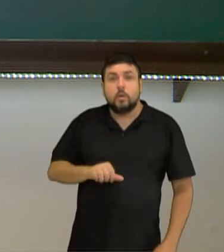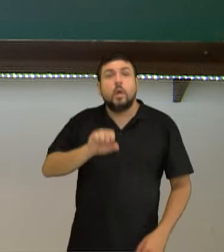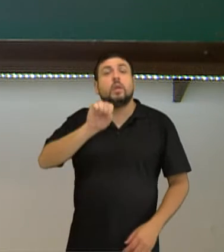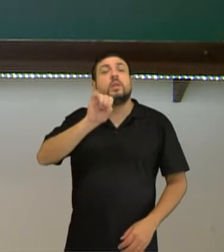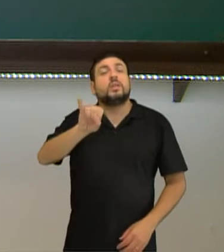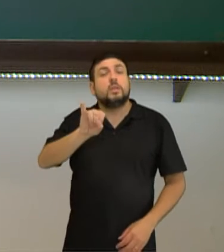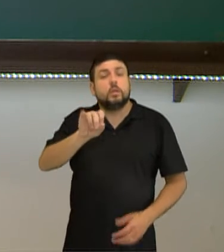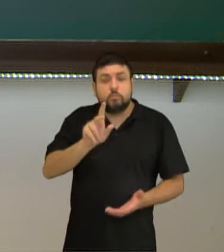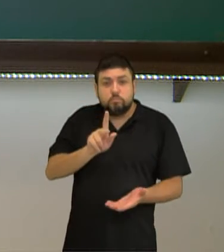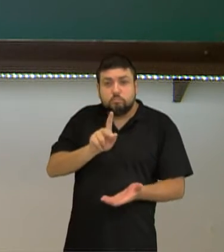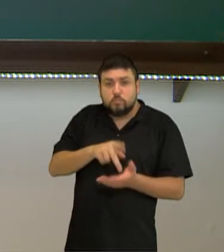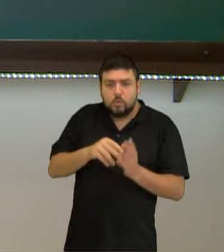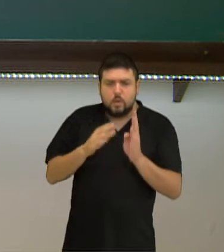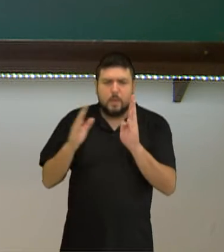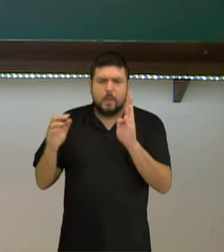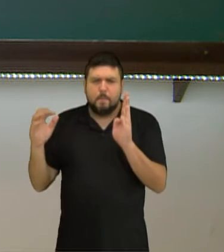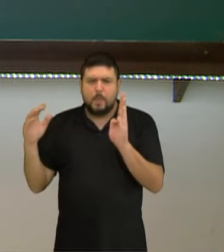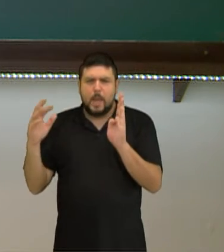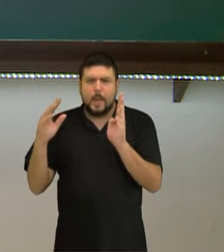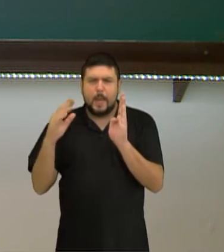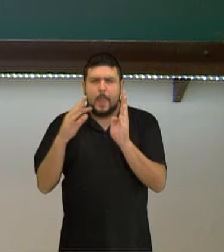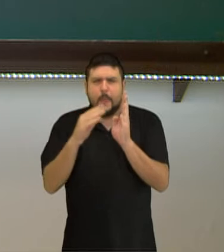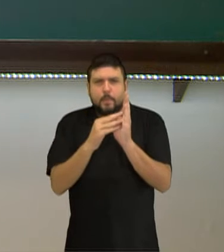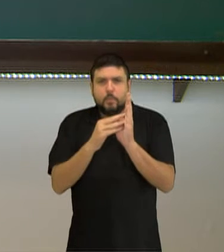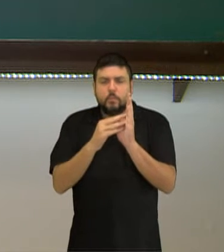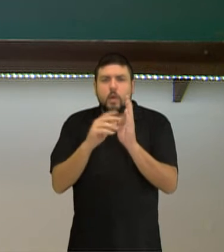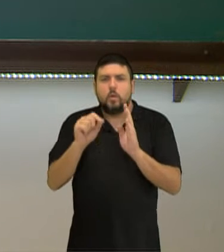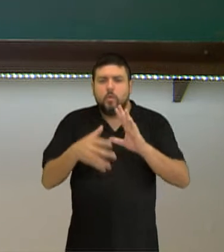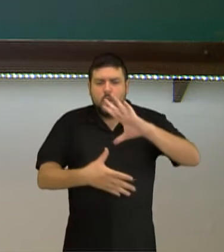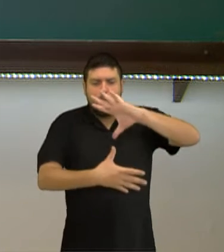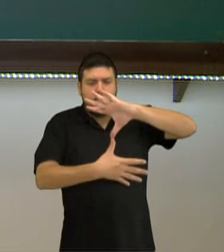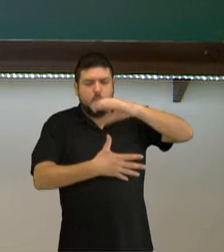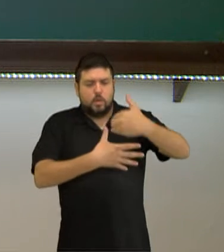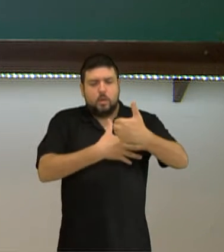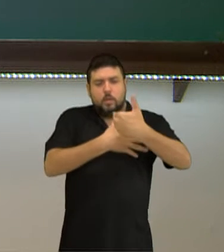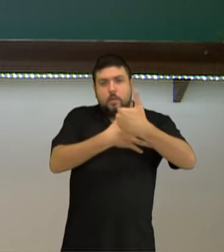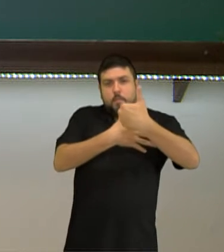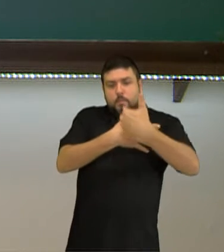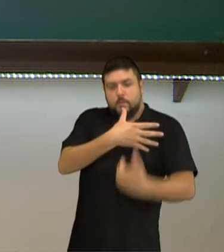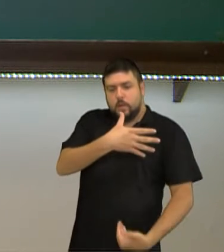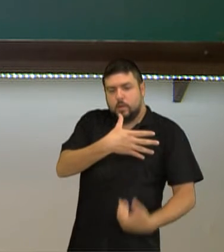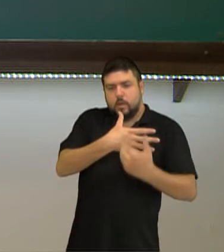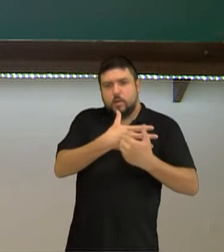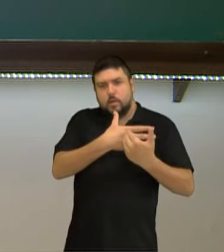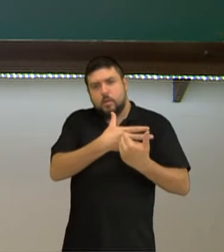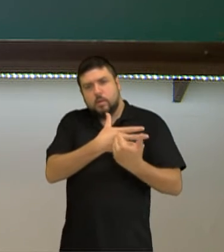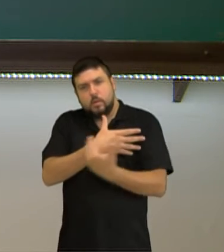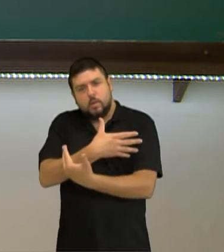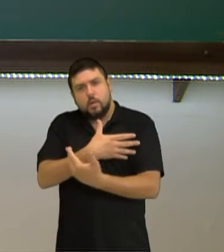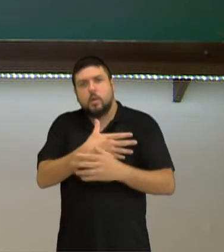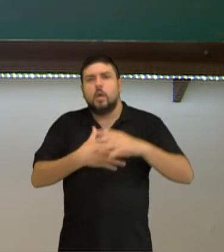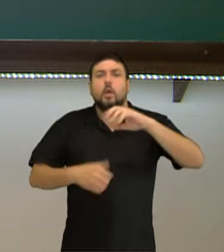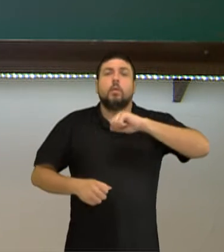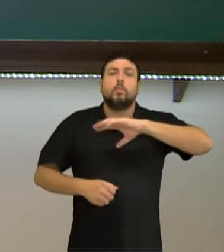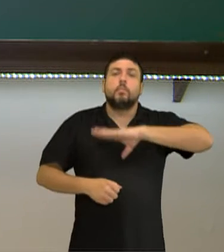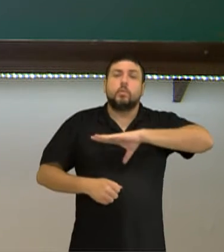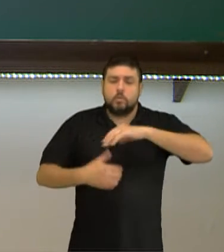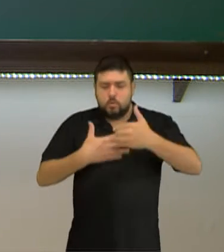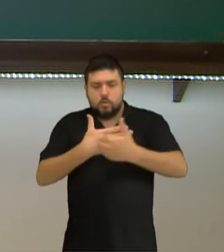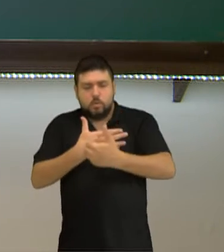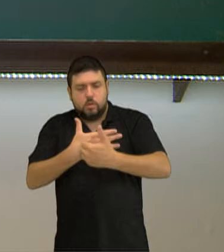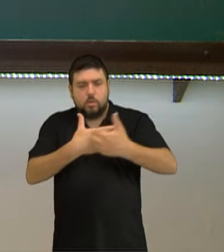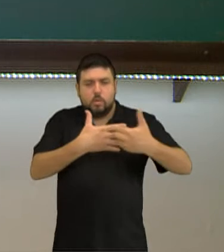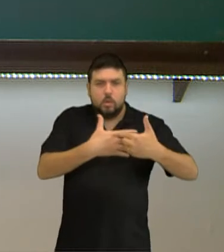integralmente o Tratado de Tordesilhas, aquele tratado que dividia as terras americanas, de um lado Portugal e de outro Espanha, nós